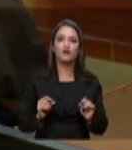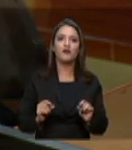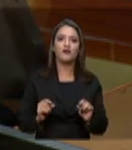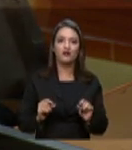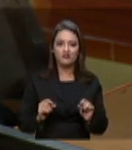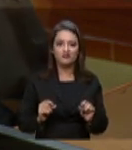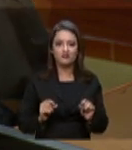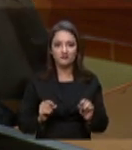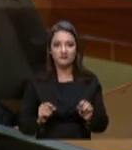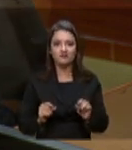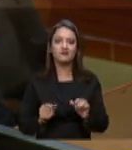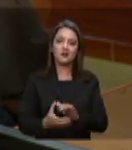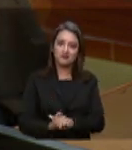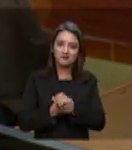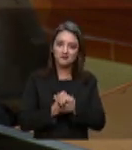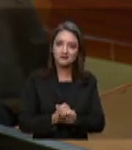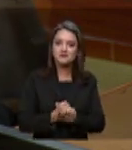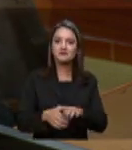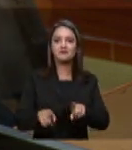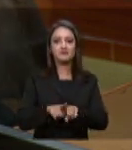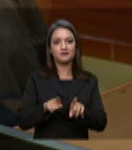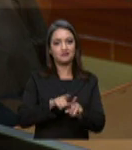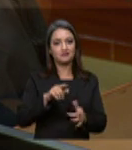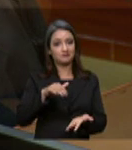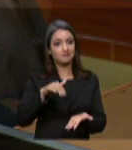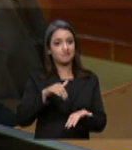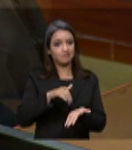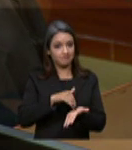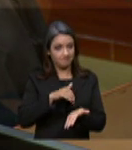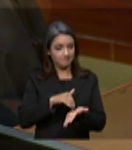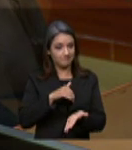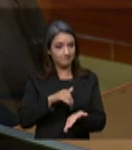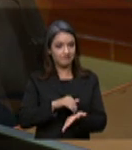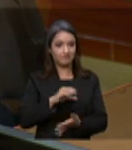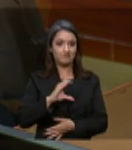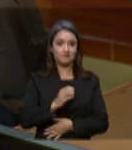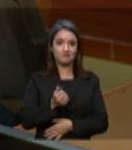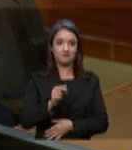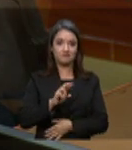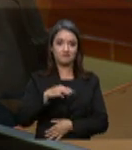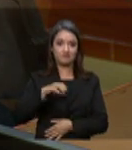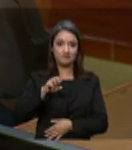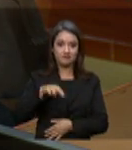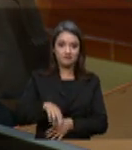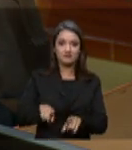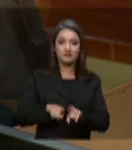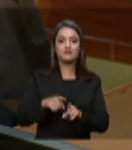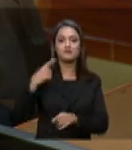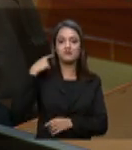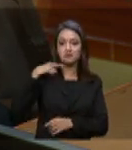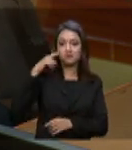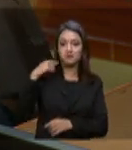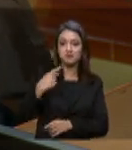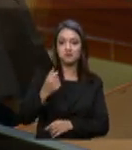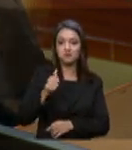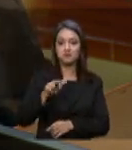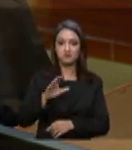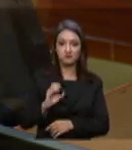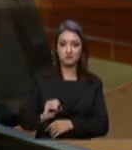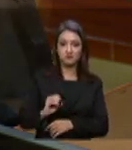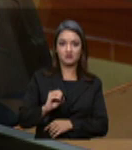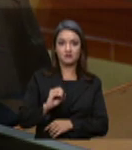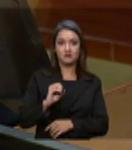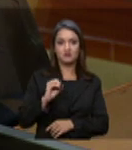anterior cumprimento da doutora Carmen Lídia podem altura da seção e o advogado Paulo César Rodrigues